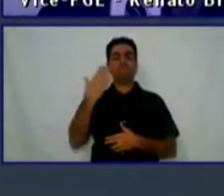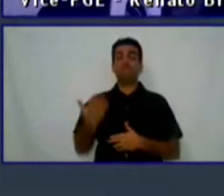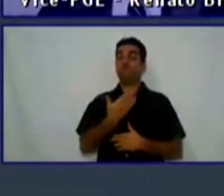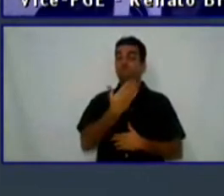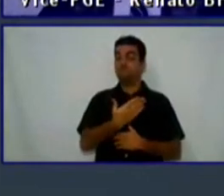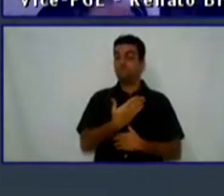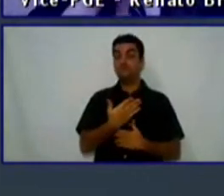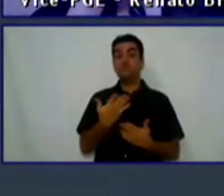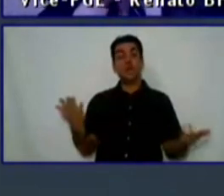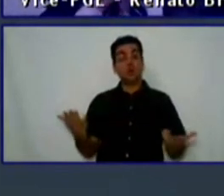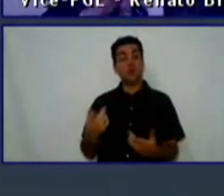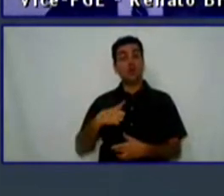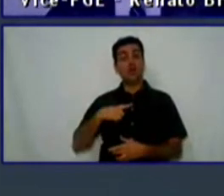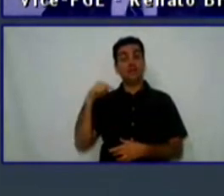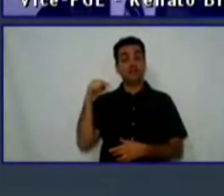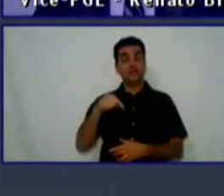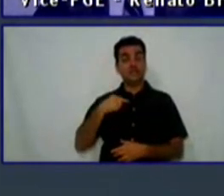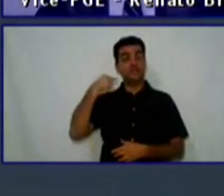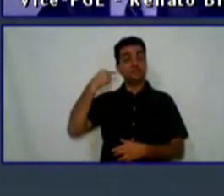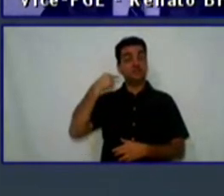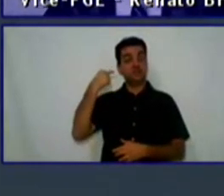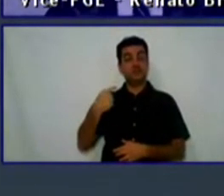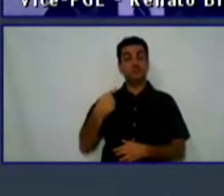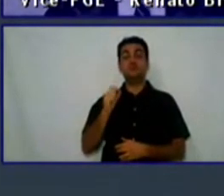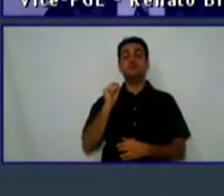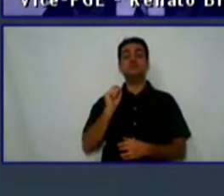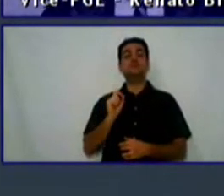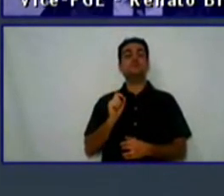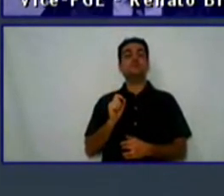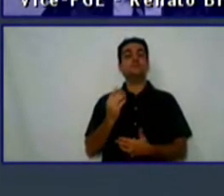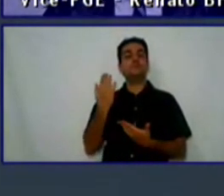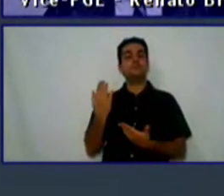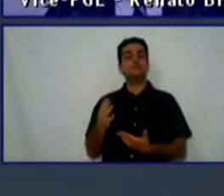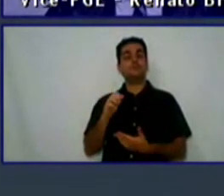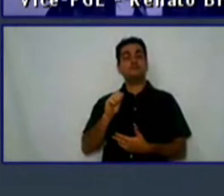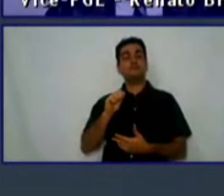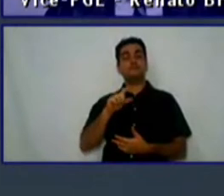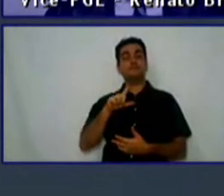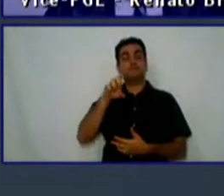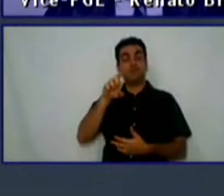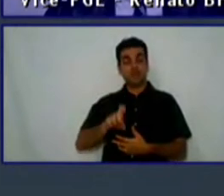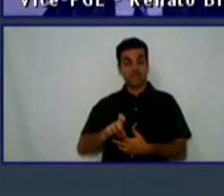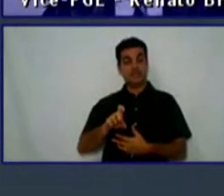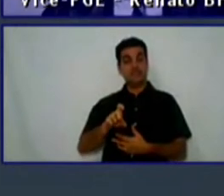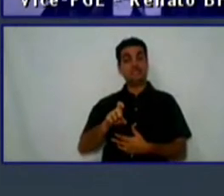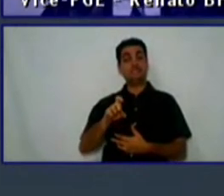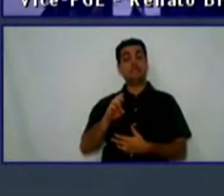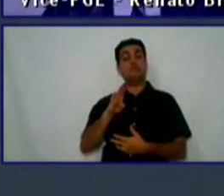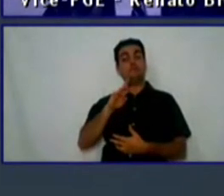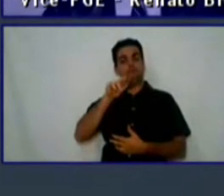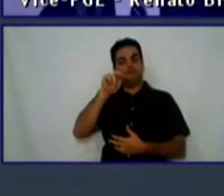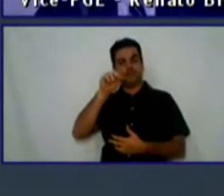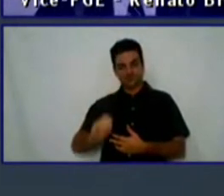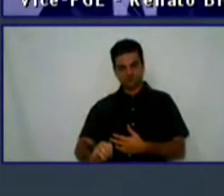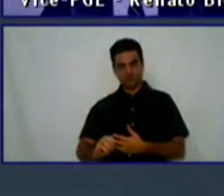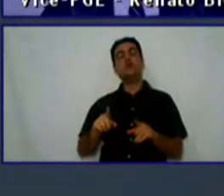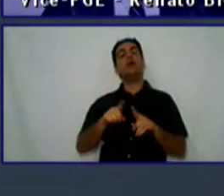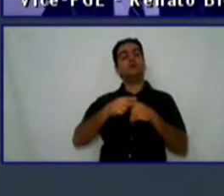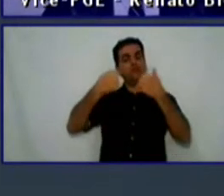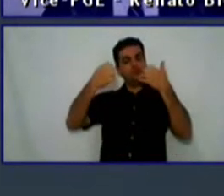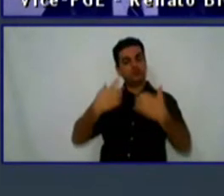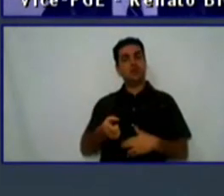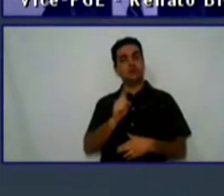Encontram-se presentes na sala de videoconferência o doutor Alex Duarte Santana Barros, que falará